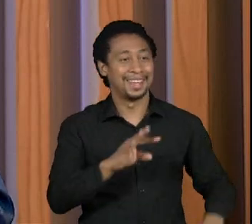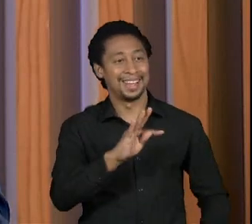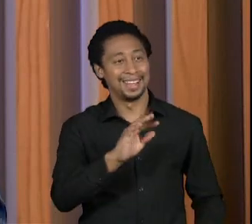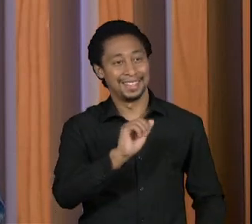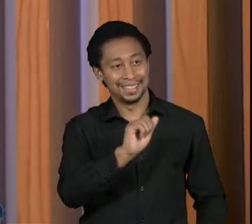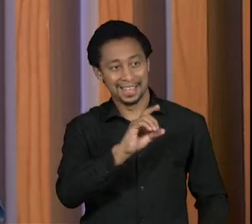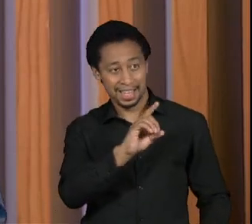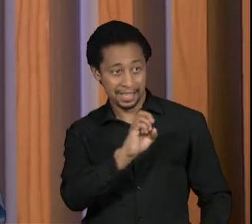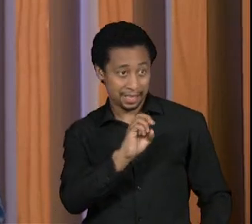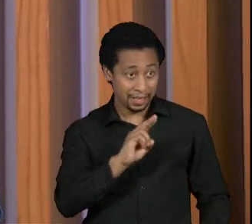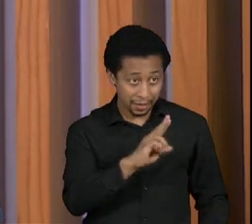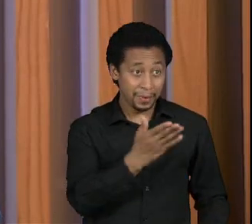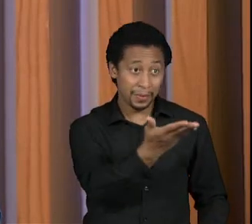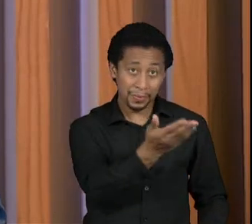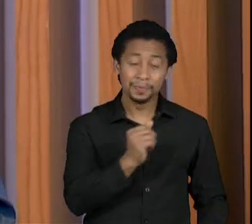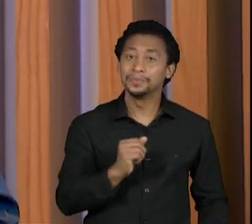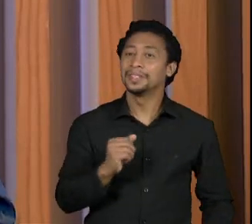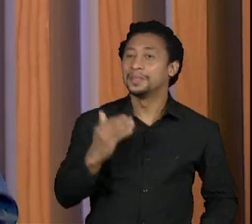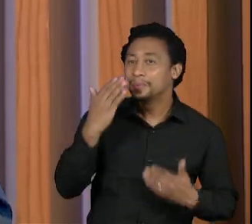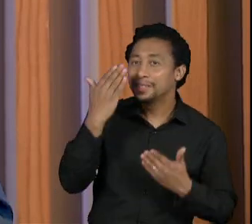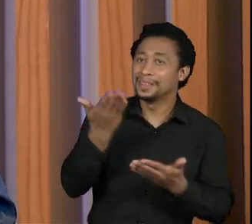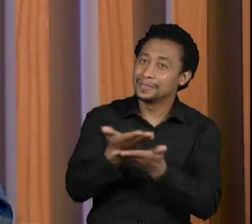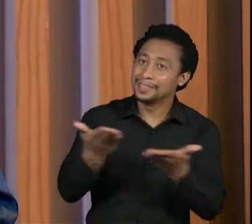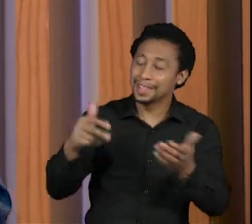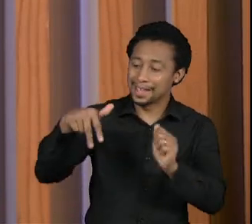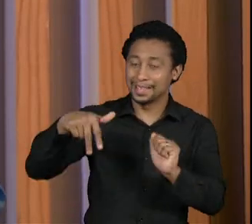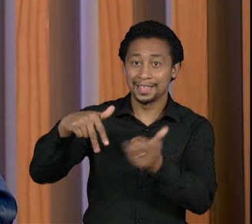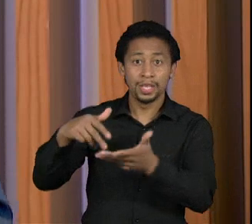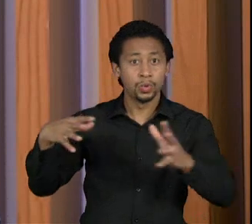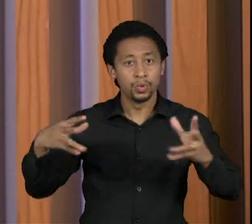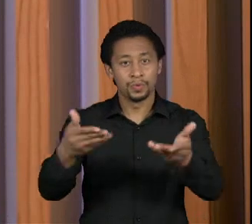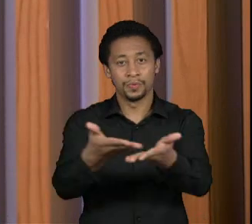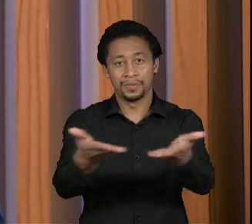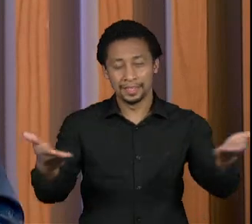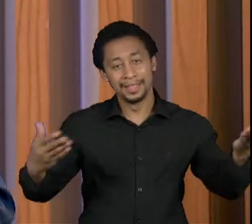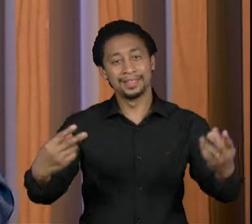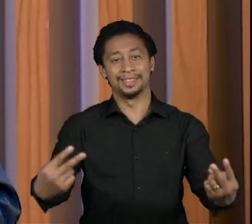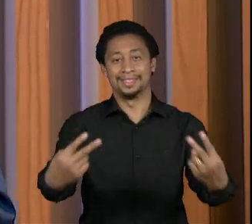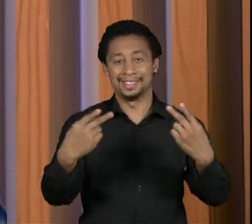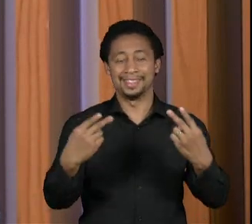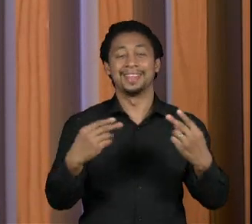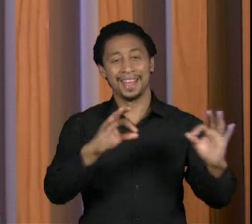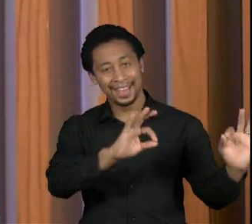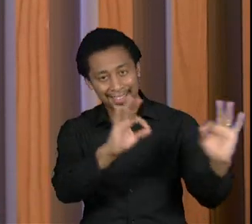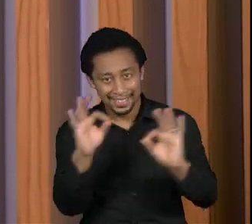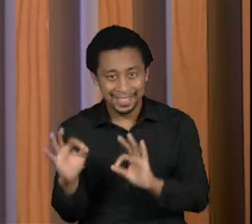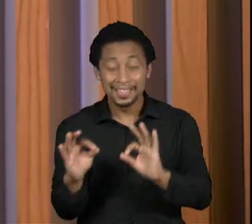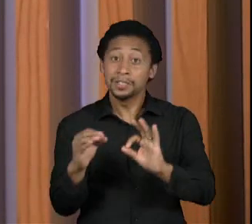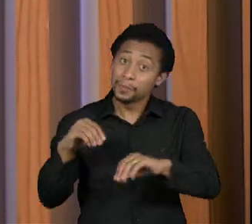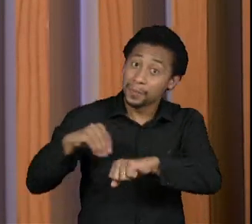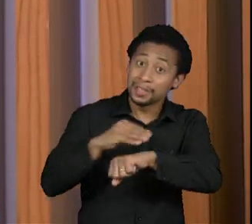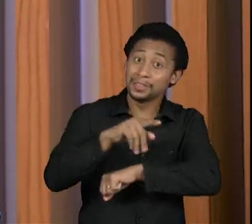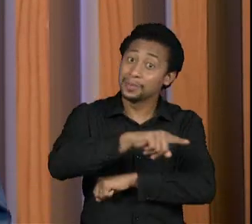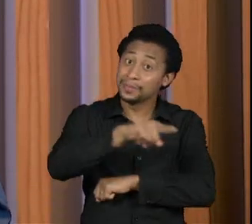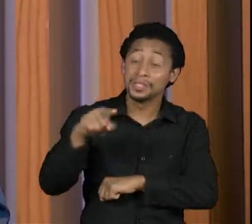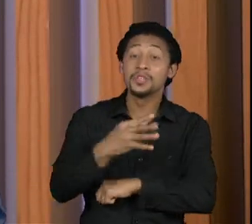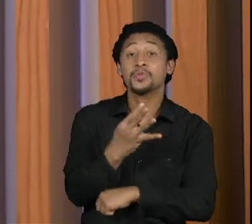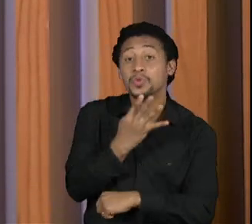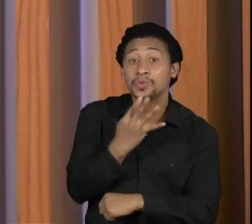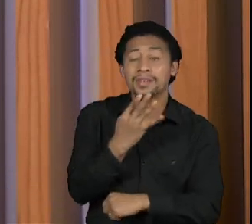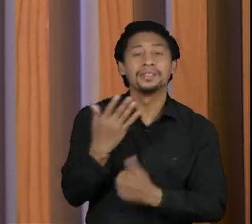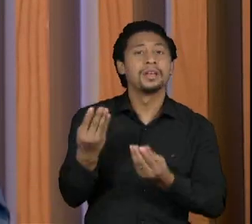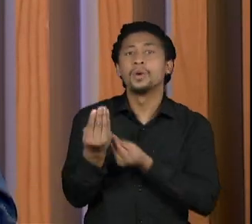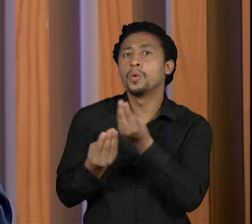a toda a equipe do Estação Livre, a todas e todos e todas que nos assistem aqui e que fica aqui a dica para a gente conhecer muito mais sobre a